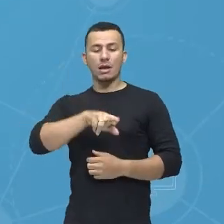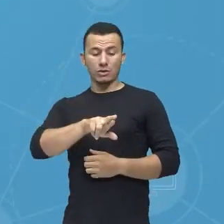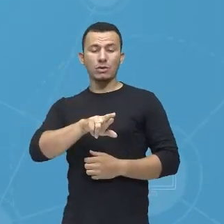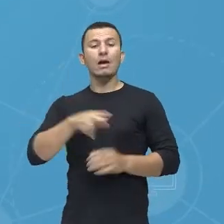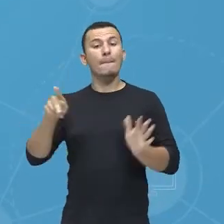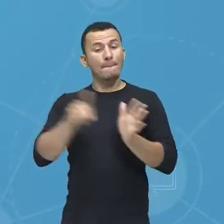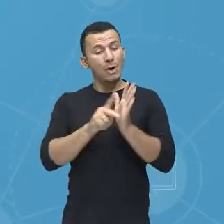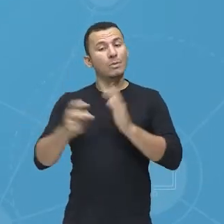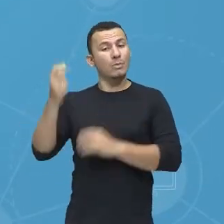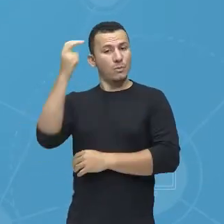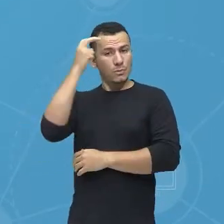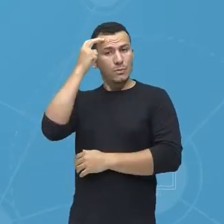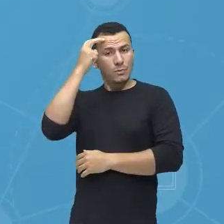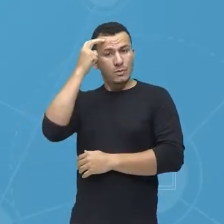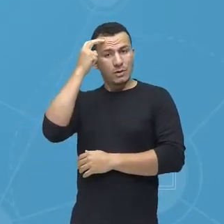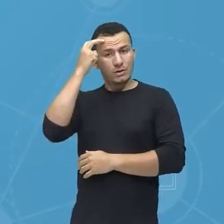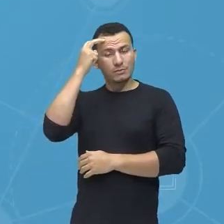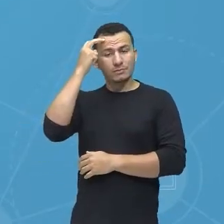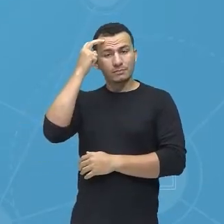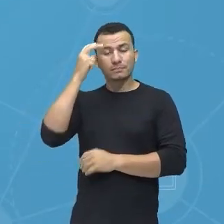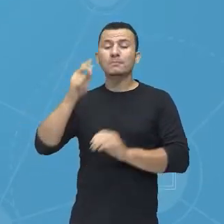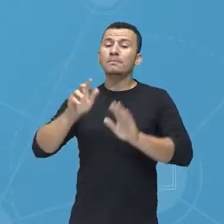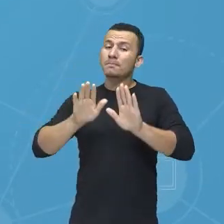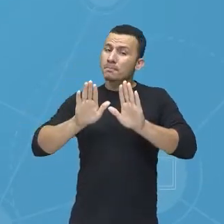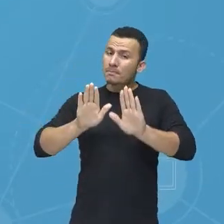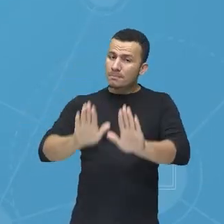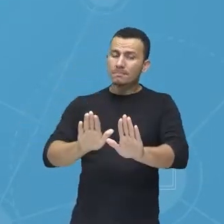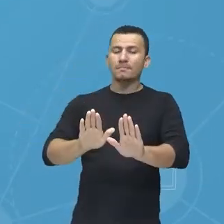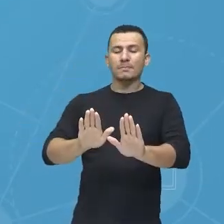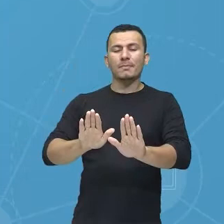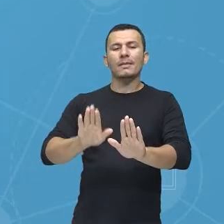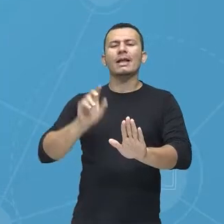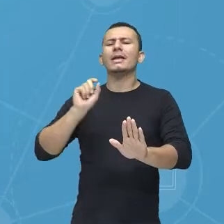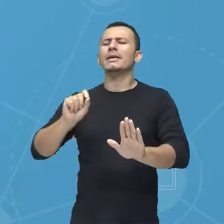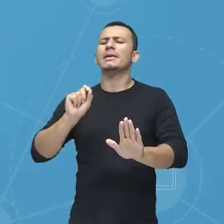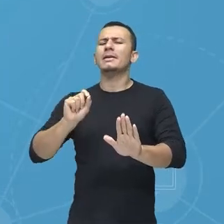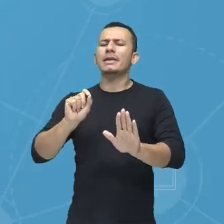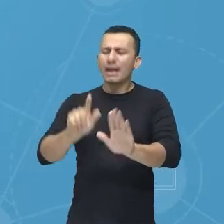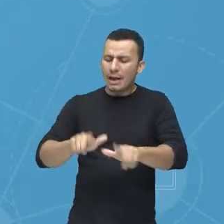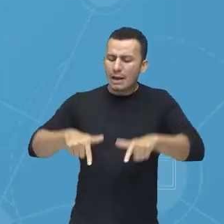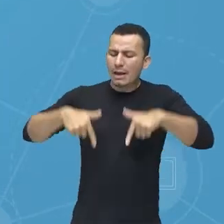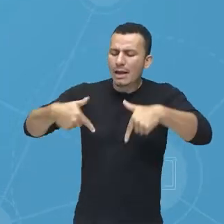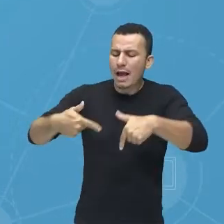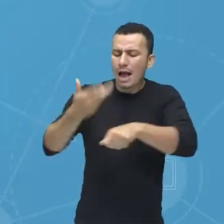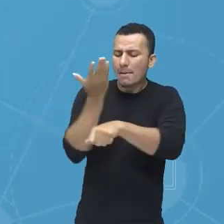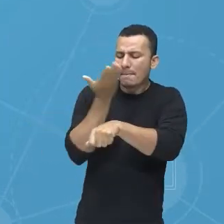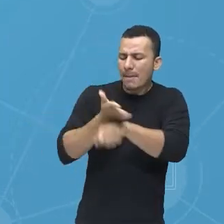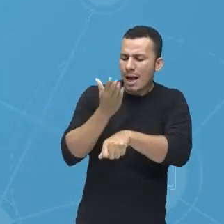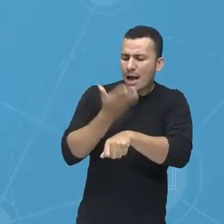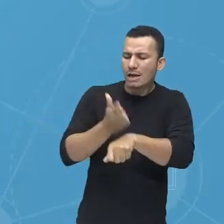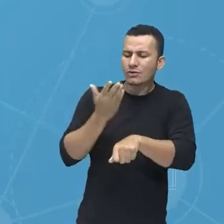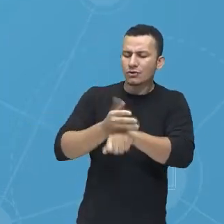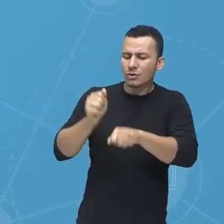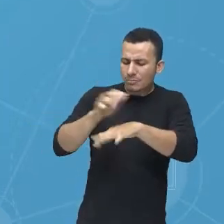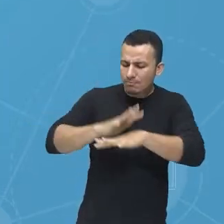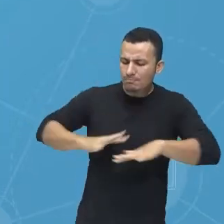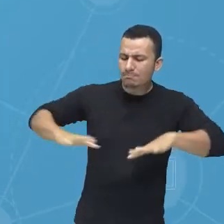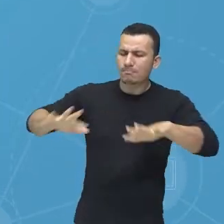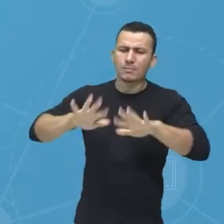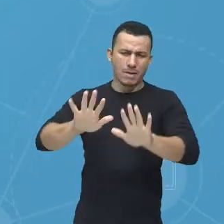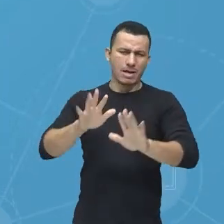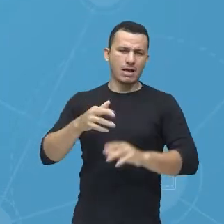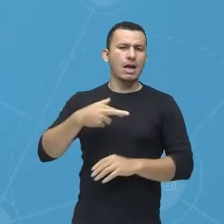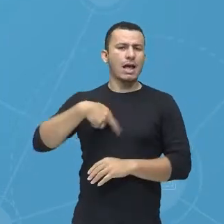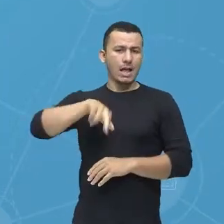ritos é cultura. Mas quem faz o rito, quem pratica o rito, cada religião tem o